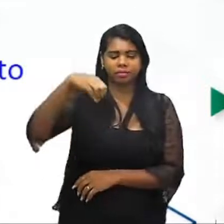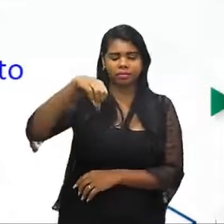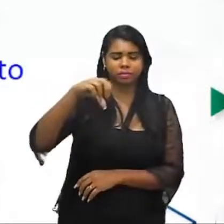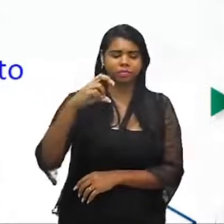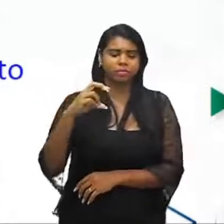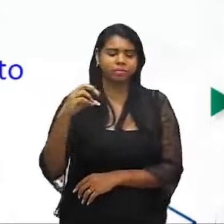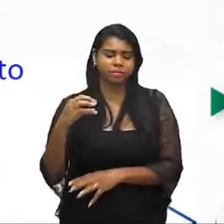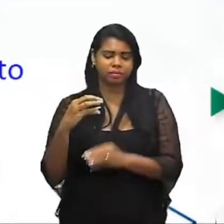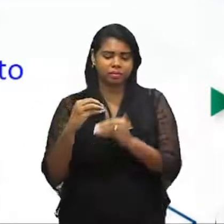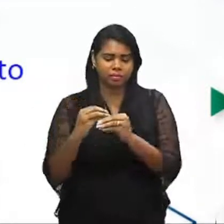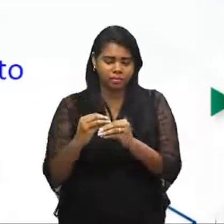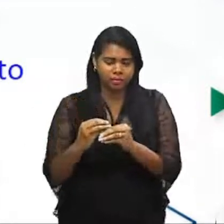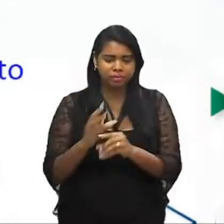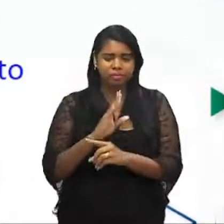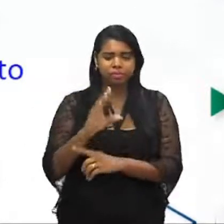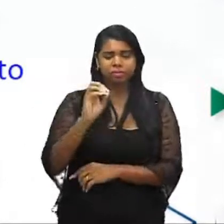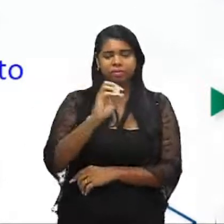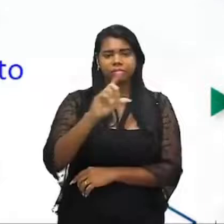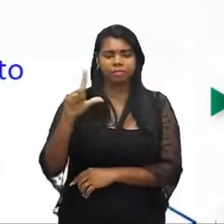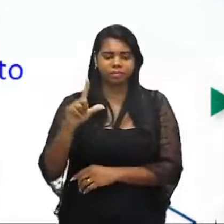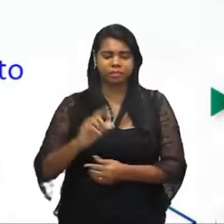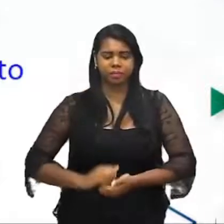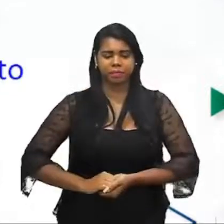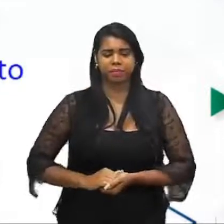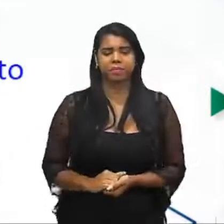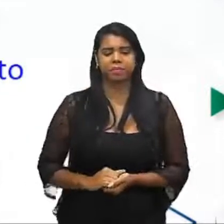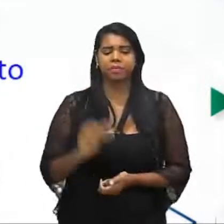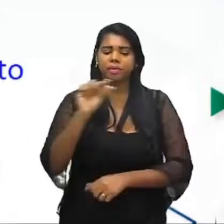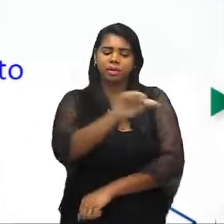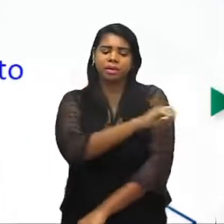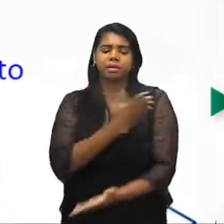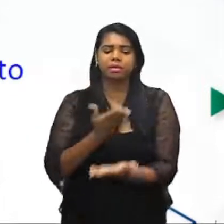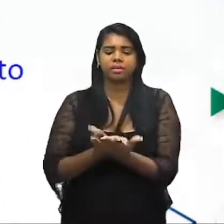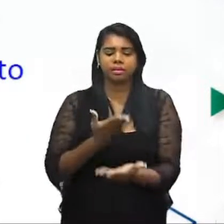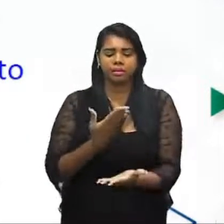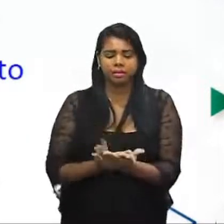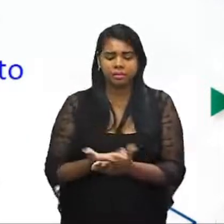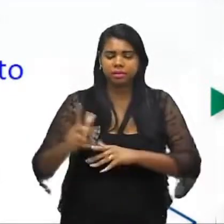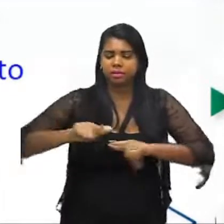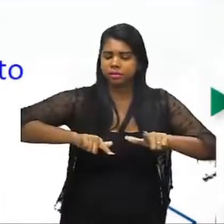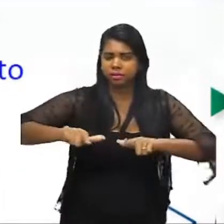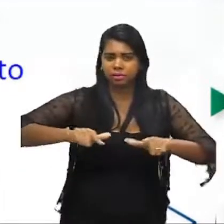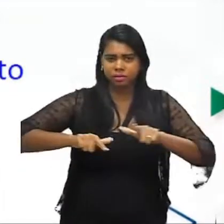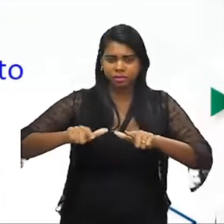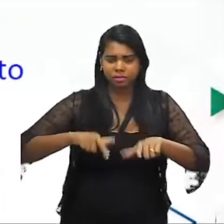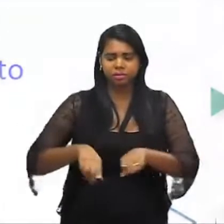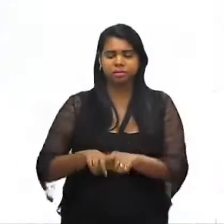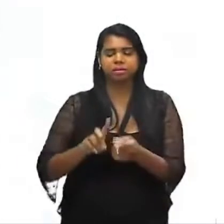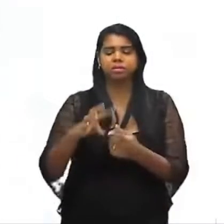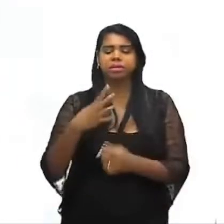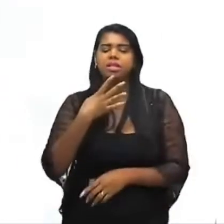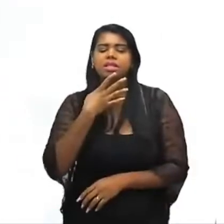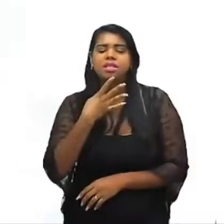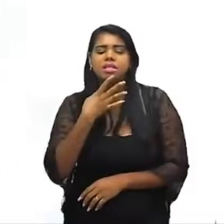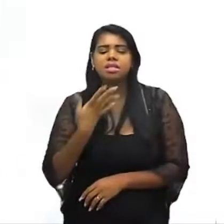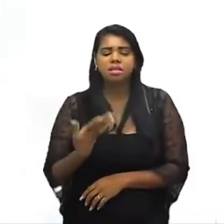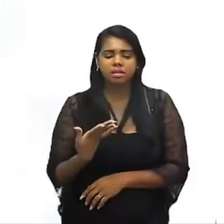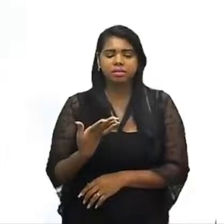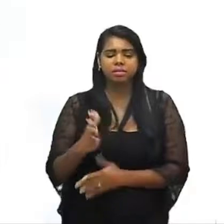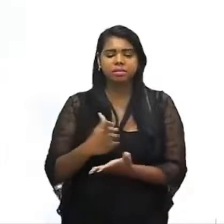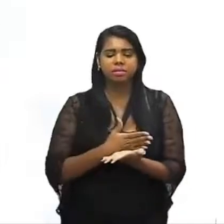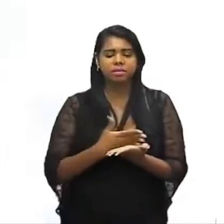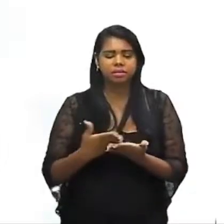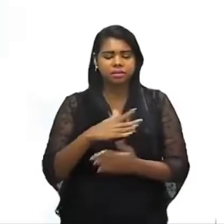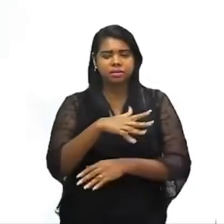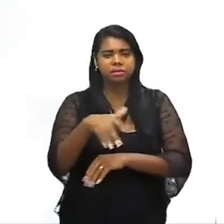1950 no Cine Olinda. E aí, para quem é aluno, para quem é estudante daqui da região, conhece o Cine Olinda ali no início da